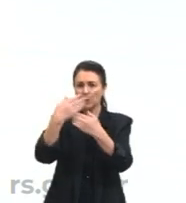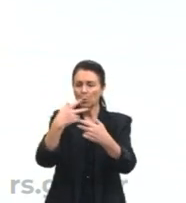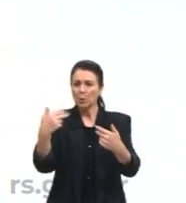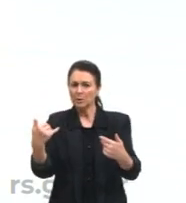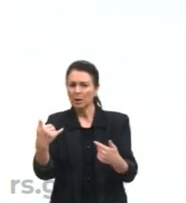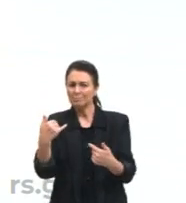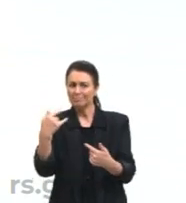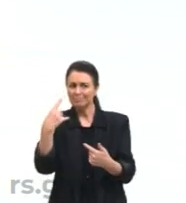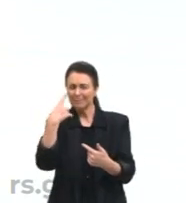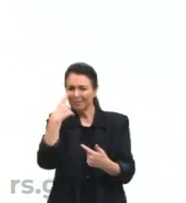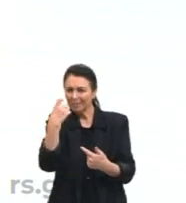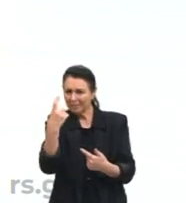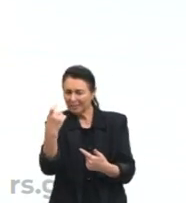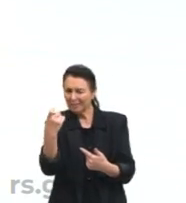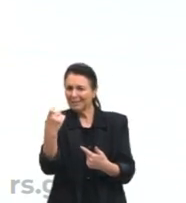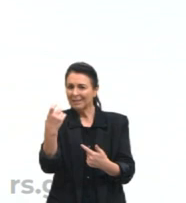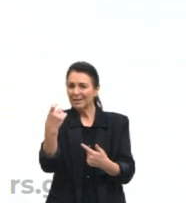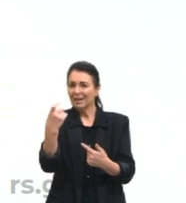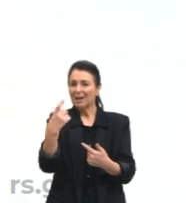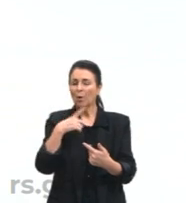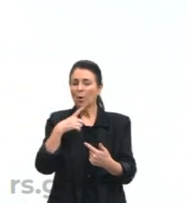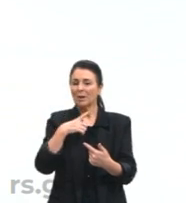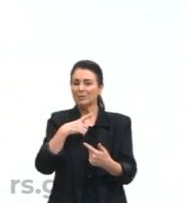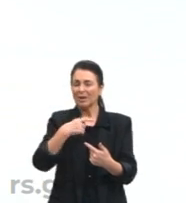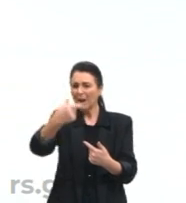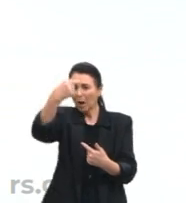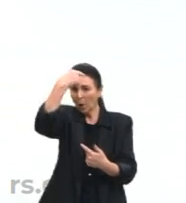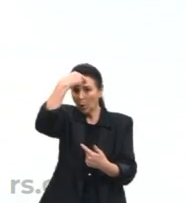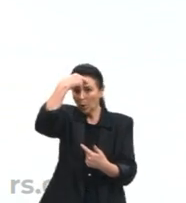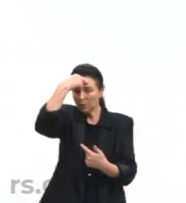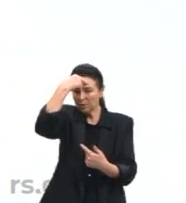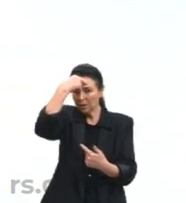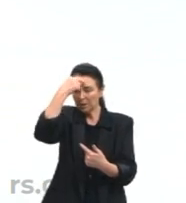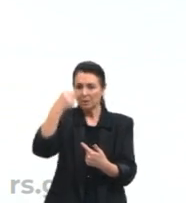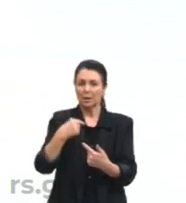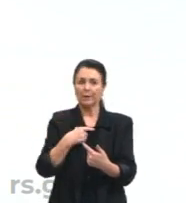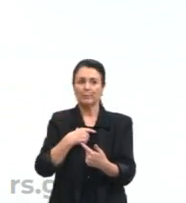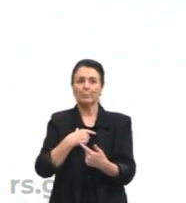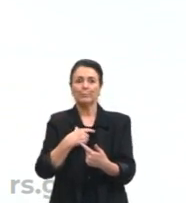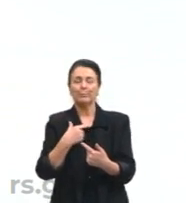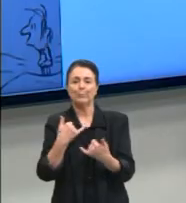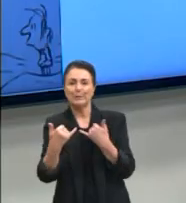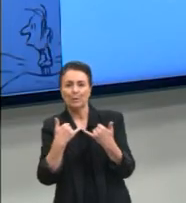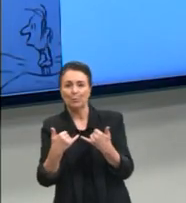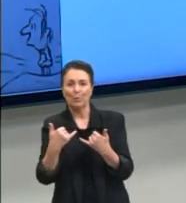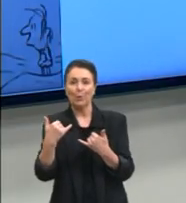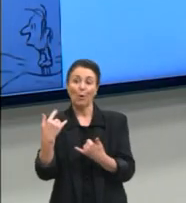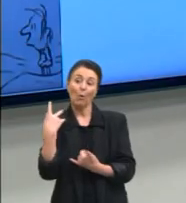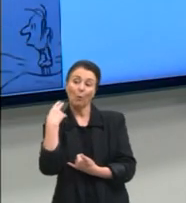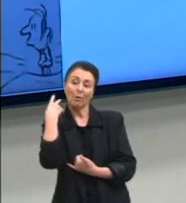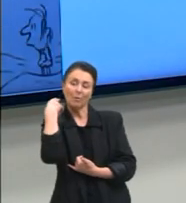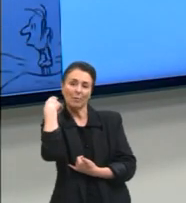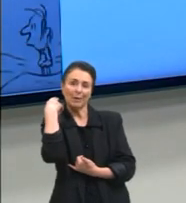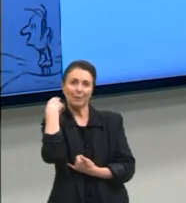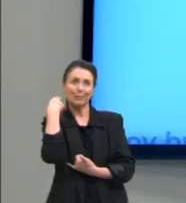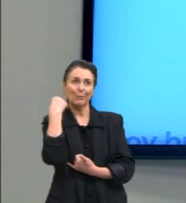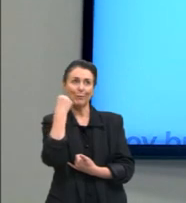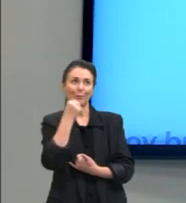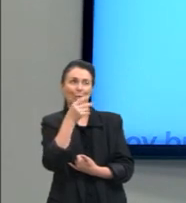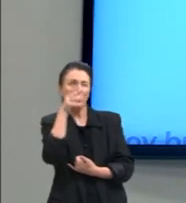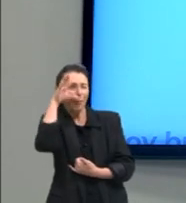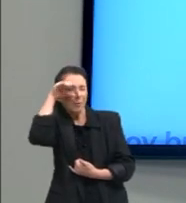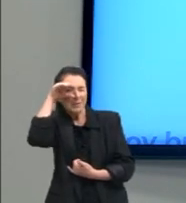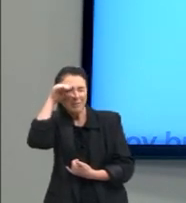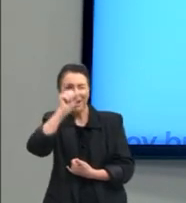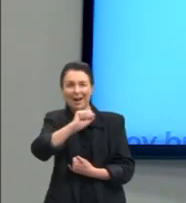por exemplo eu trago aqui algumas coisas senso comum né fazer para cortar o cabelo e uma determinada a lua plantar